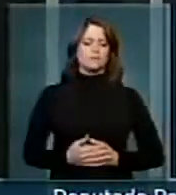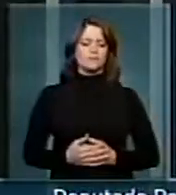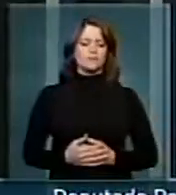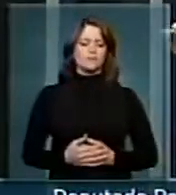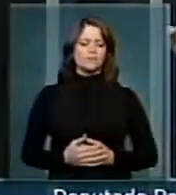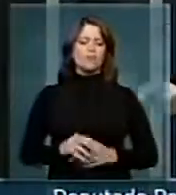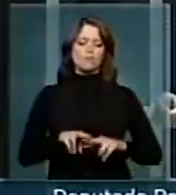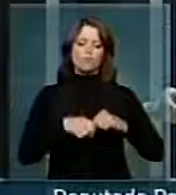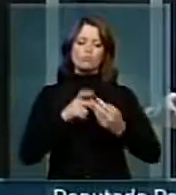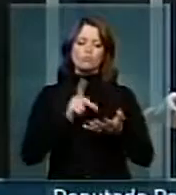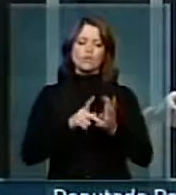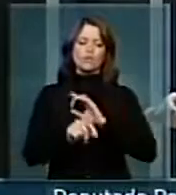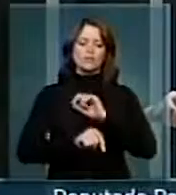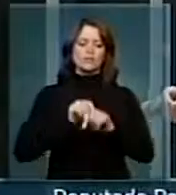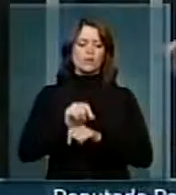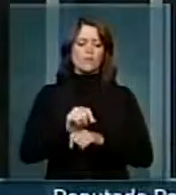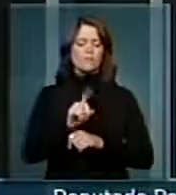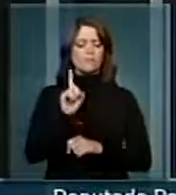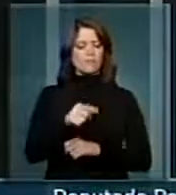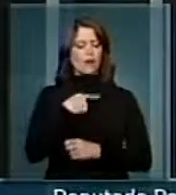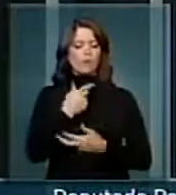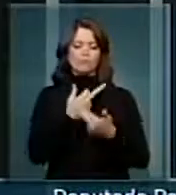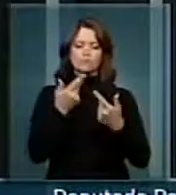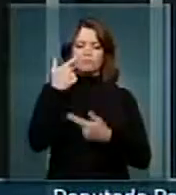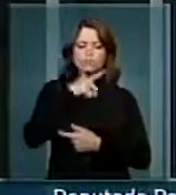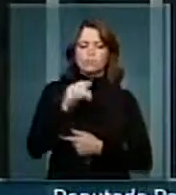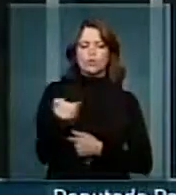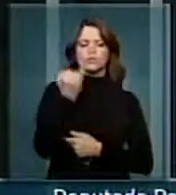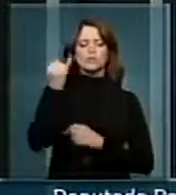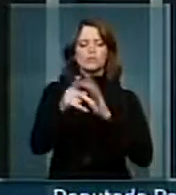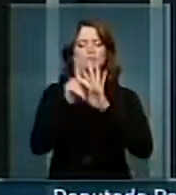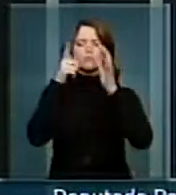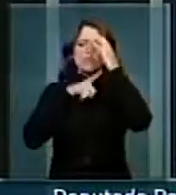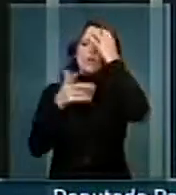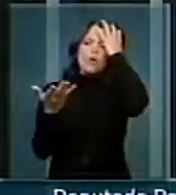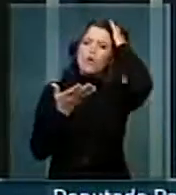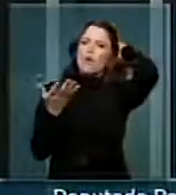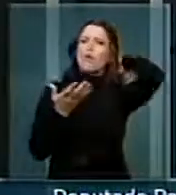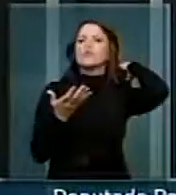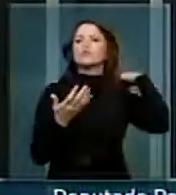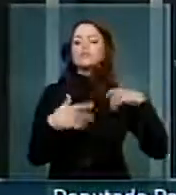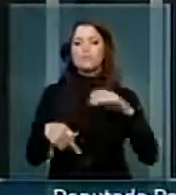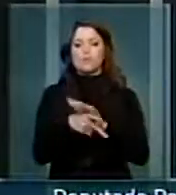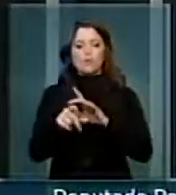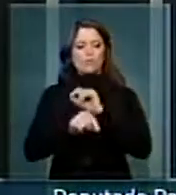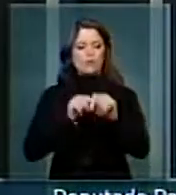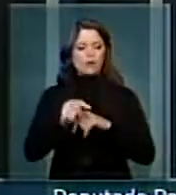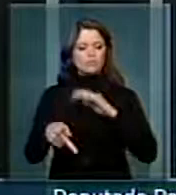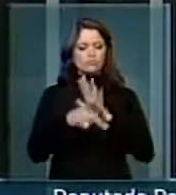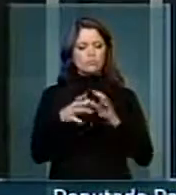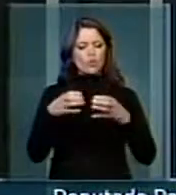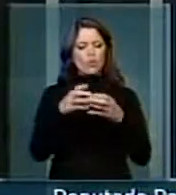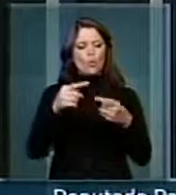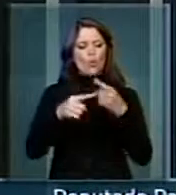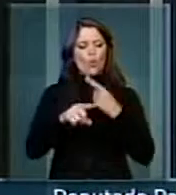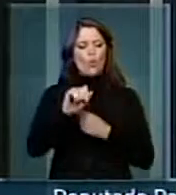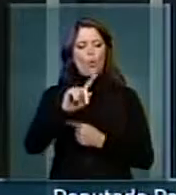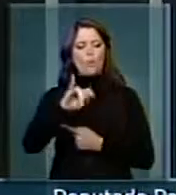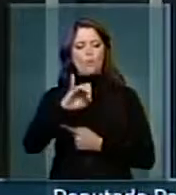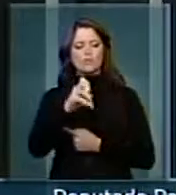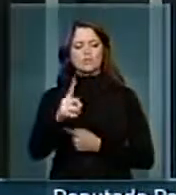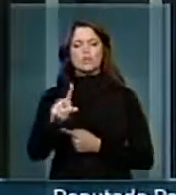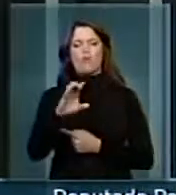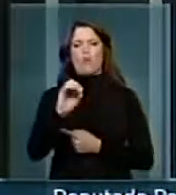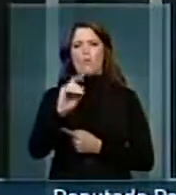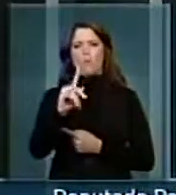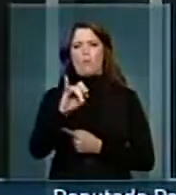É exatamente um ganho, acontece hoje nessa casa, da oposição, na medida em que